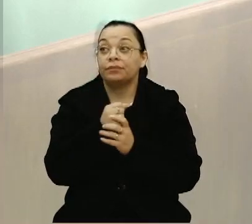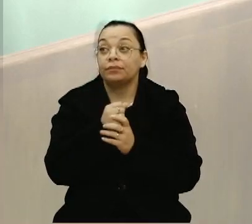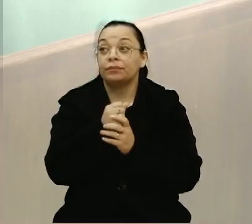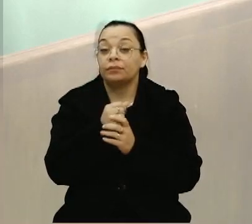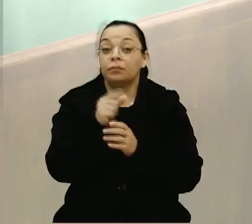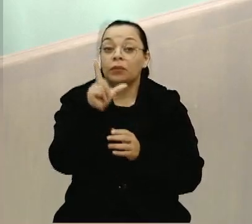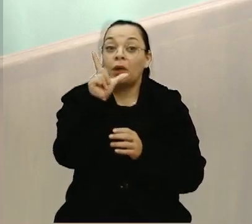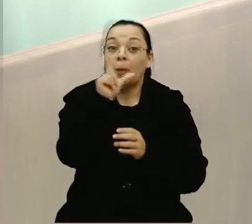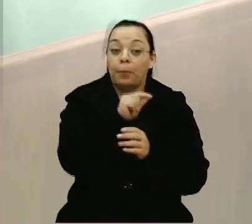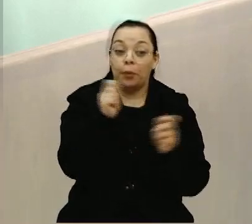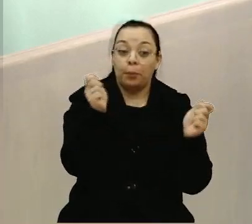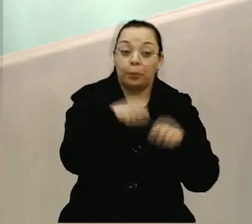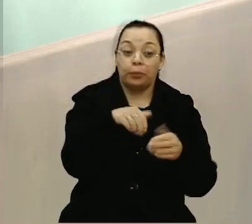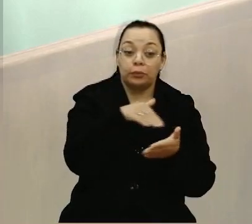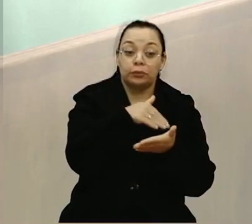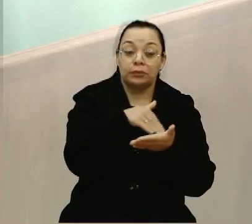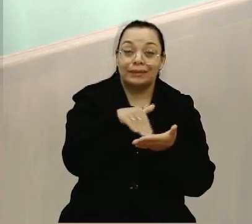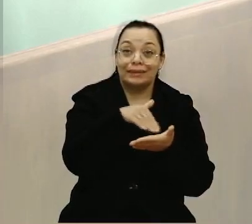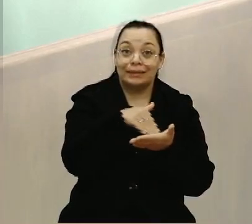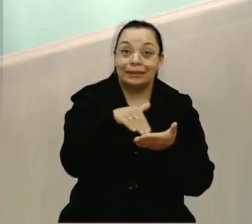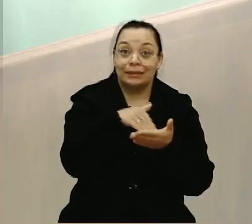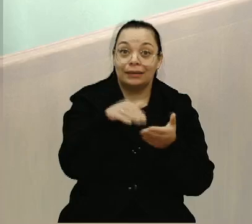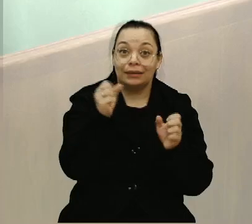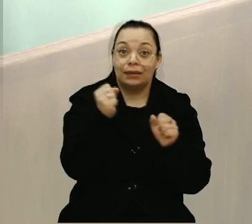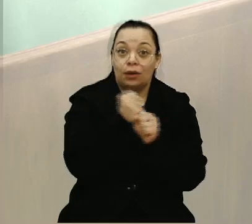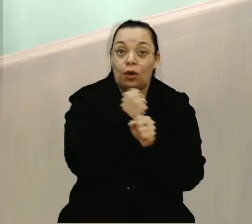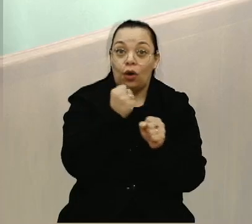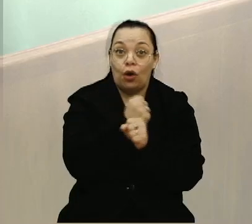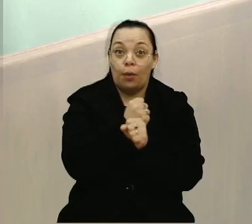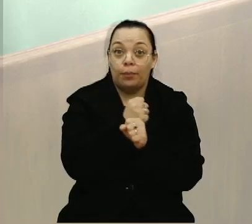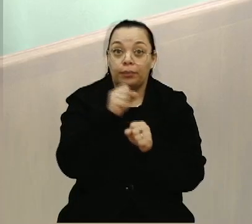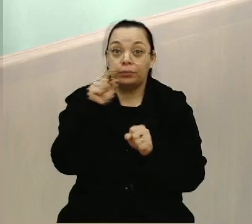menos condições para a Secretaria de Obras foi o prefeito Adiló.